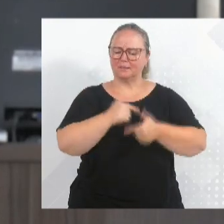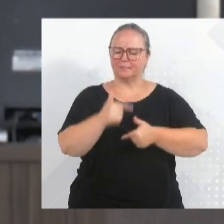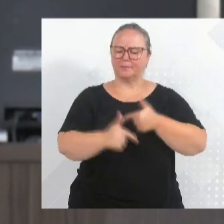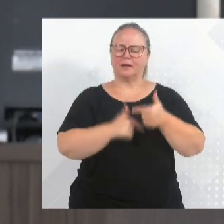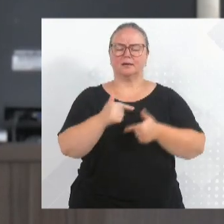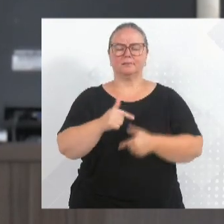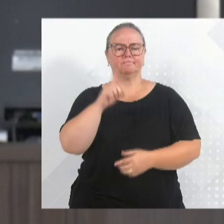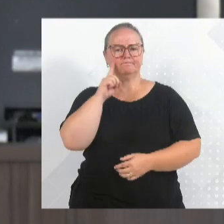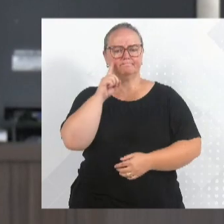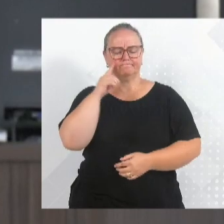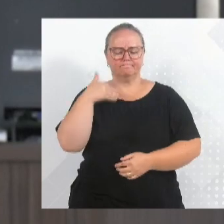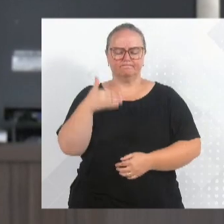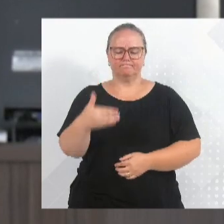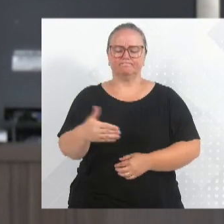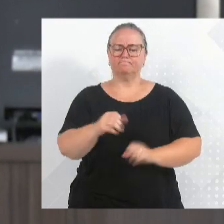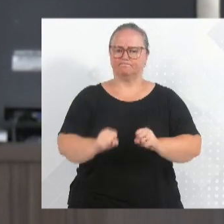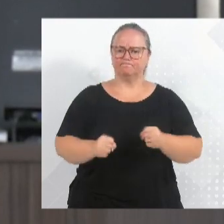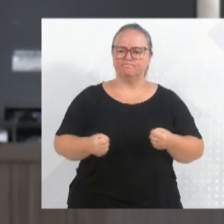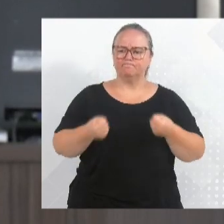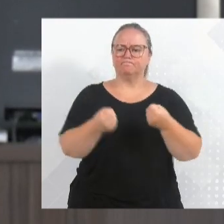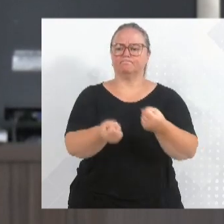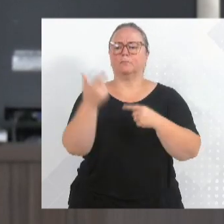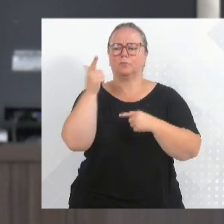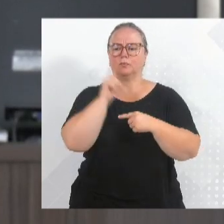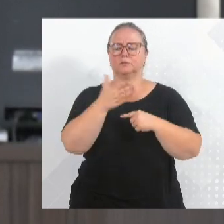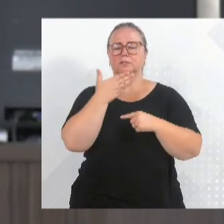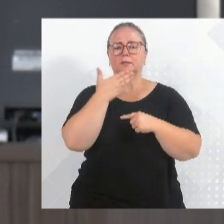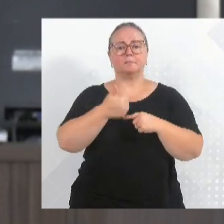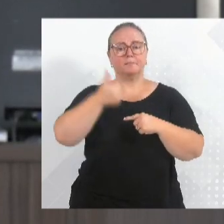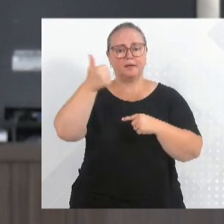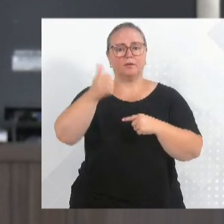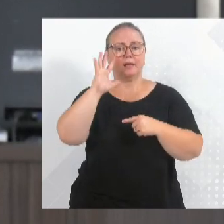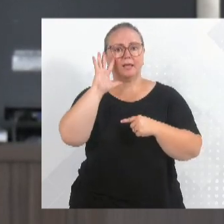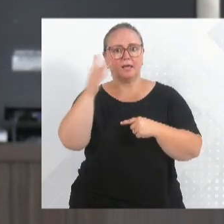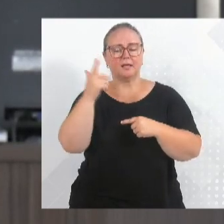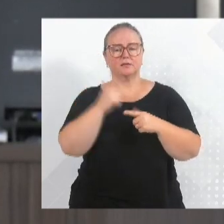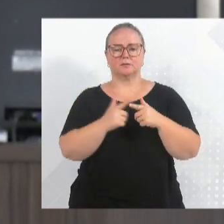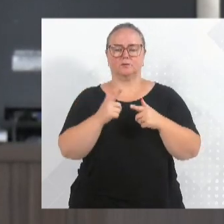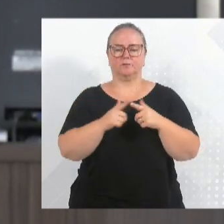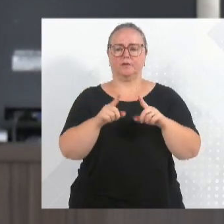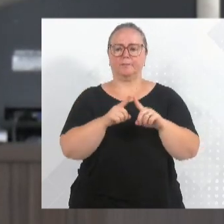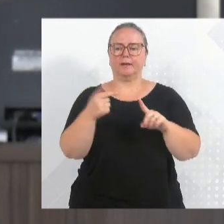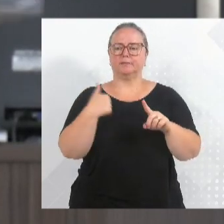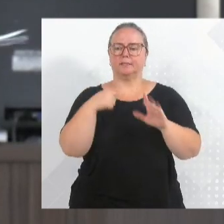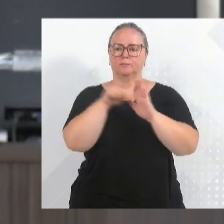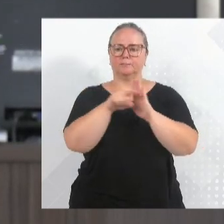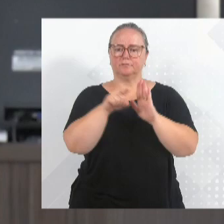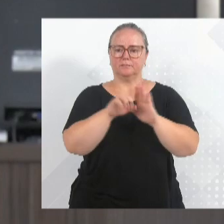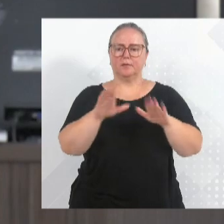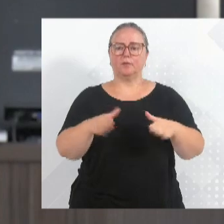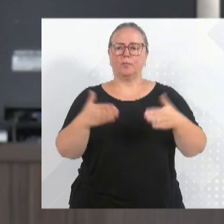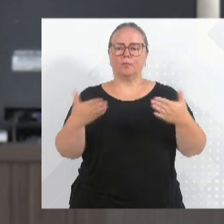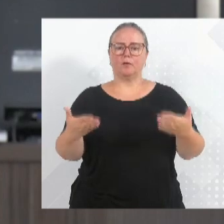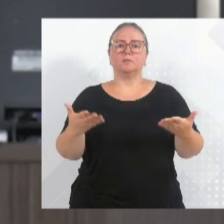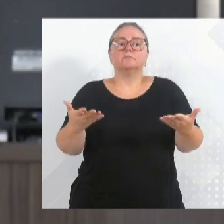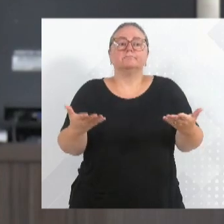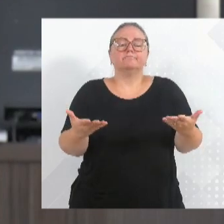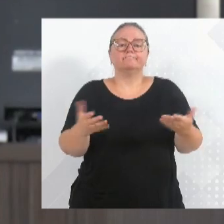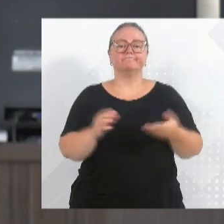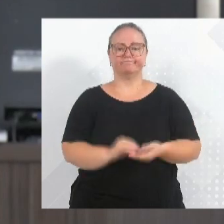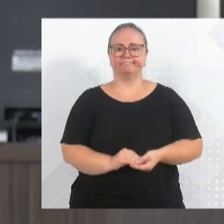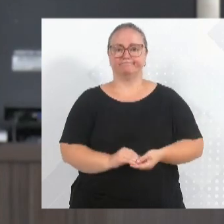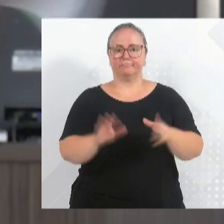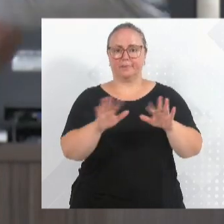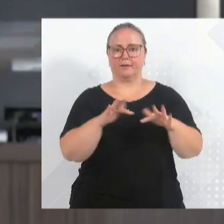obviamente, empenhados em resolver os problemas da nossa cidade. Mas eu queria fazer alguns questionamentos quando é que vai ser indenizado aquelas famílias que foram atingidas ali na